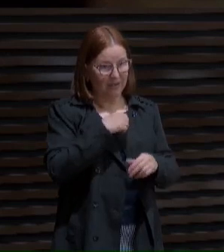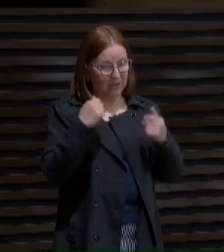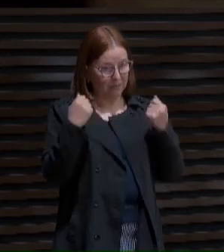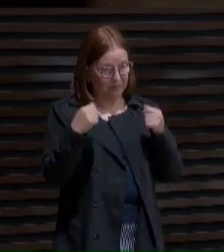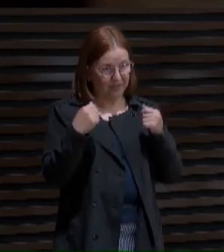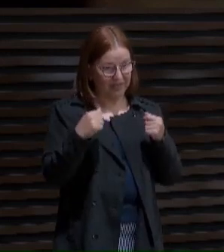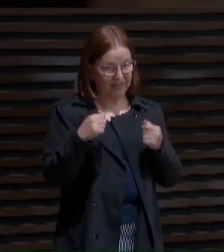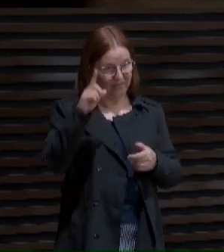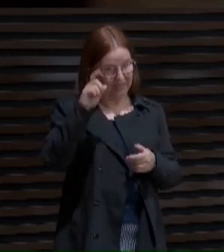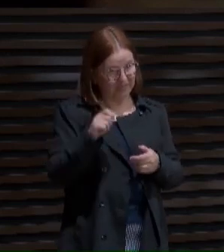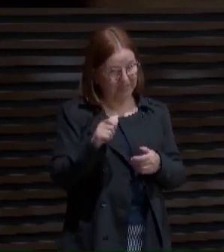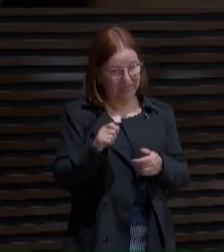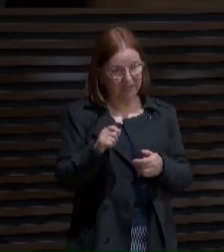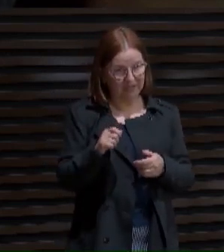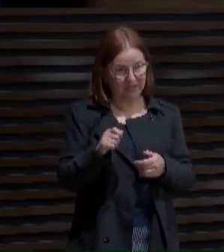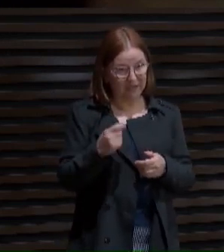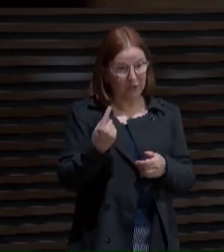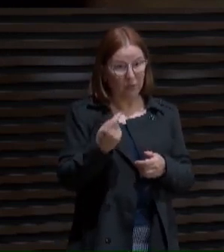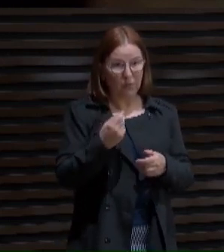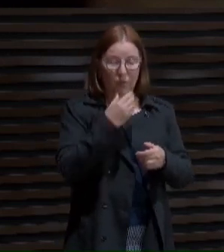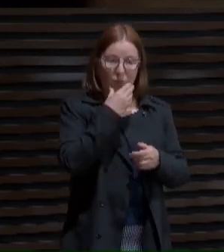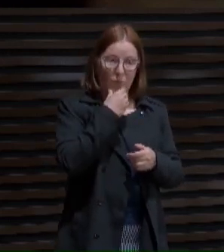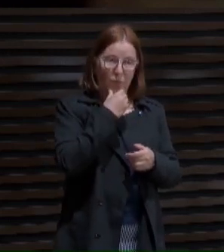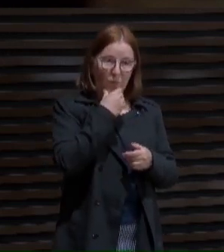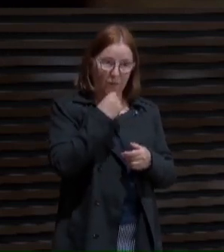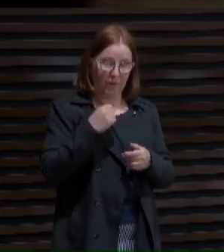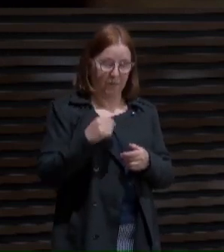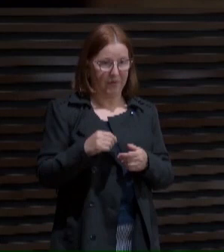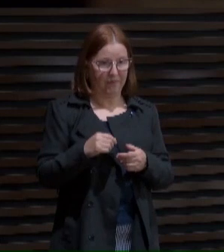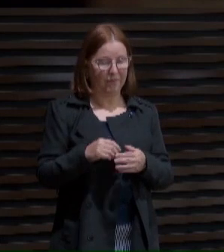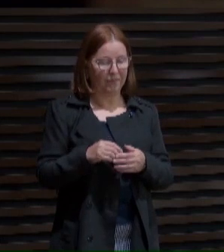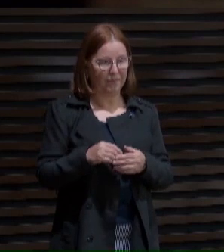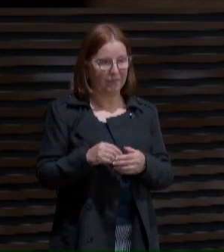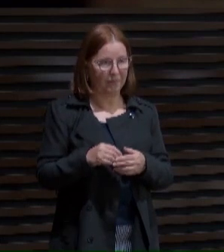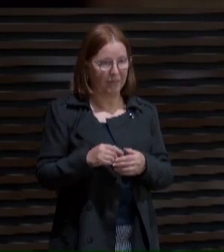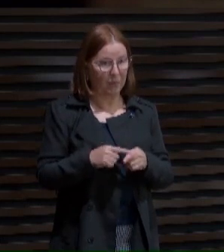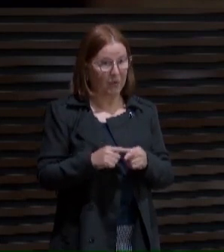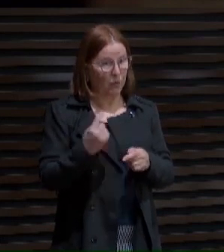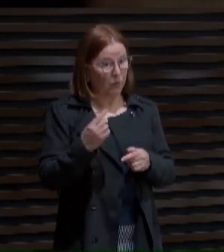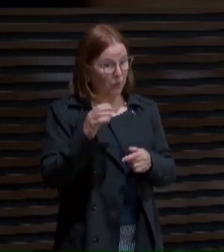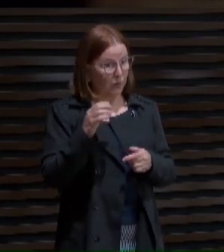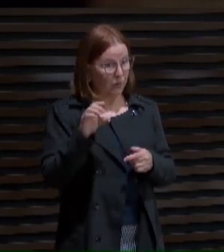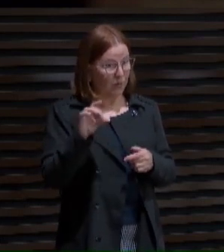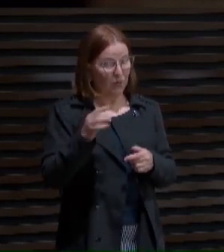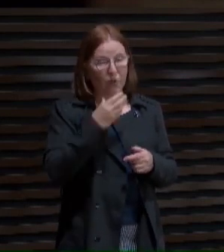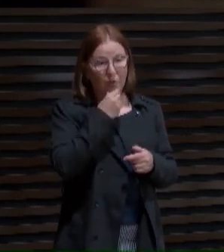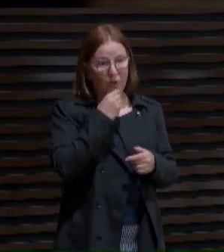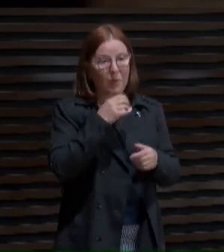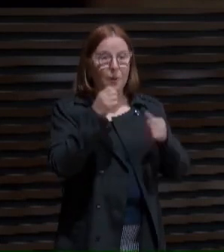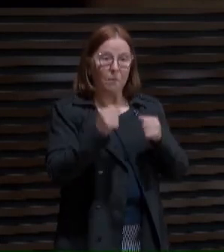humano, pois somente um homem pode morrer por outros homens. No entanto, também teria de